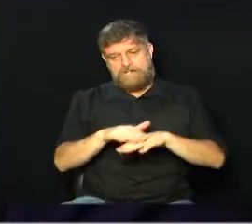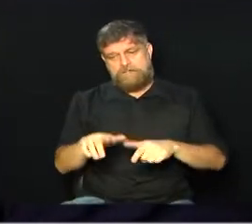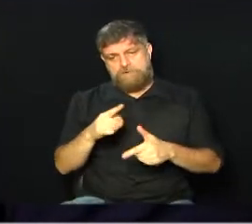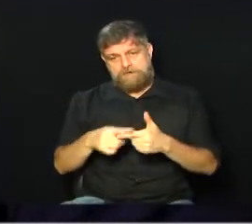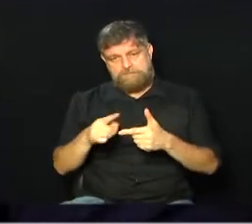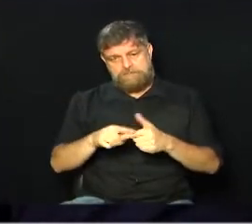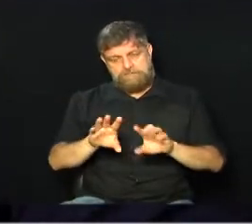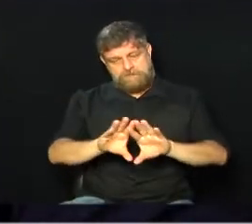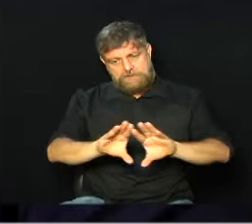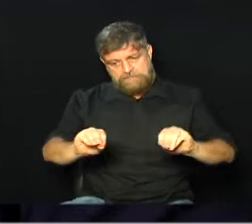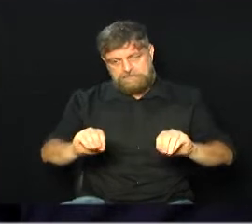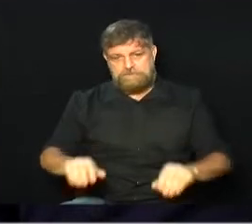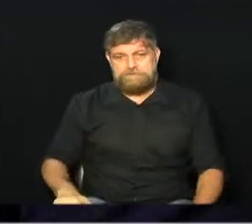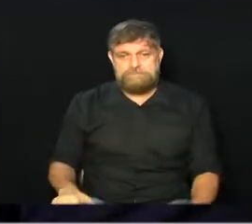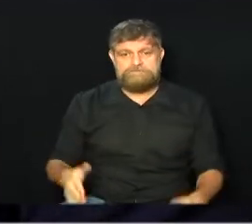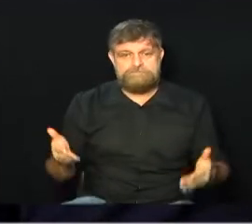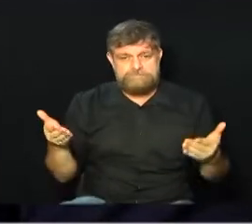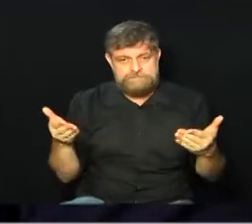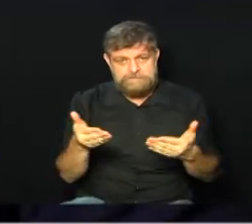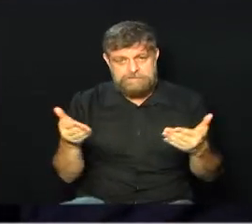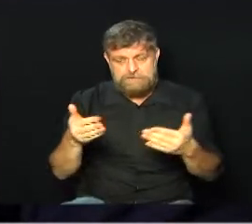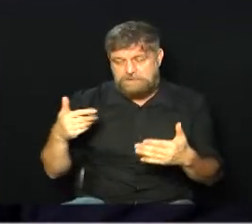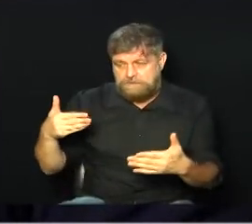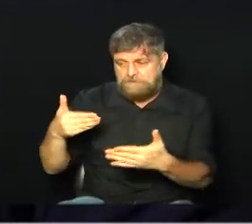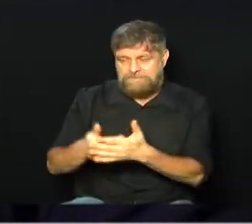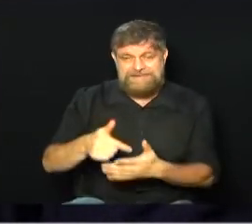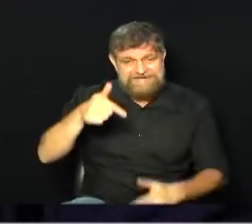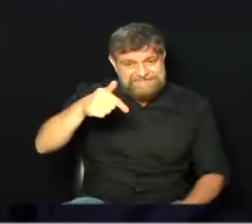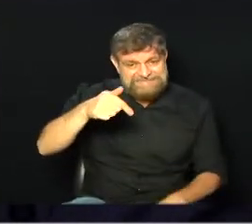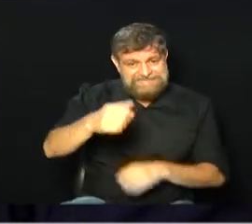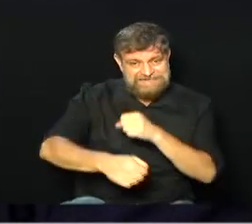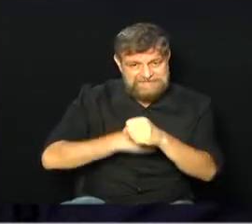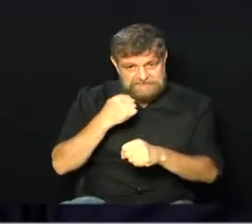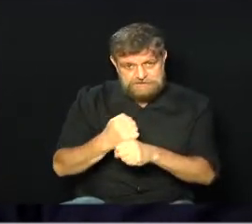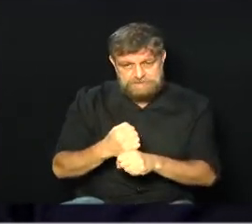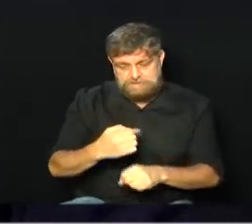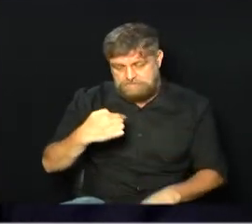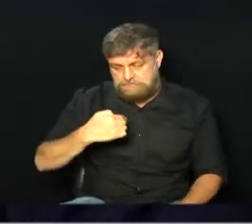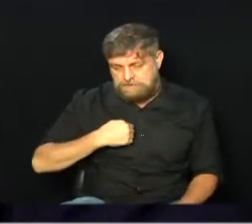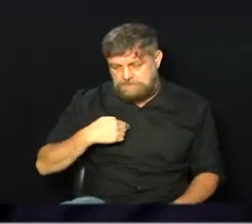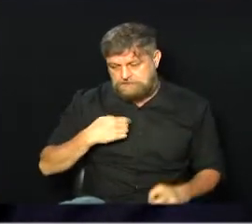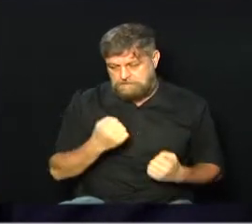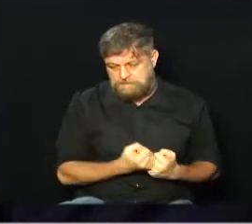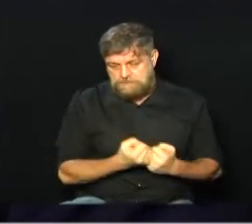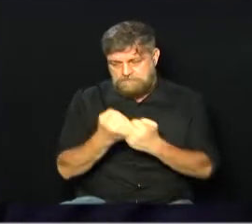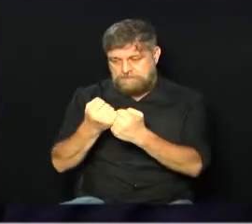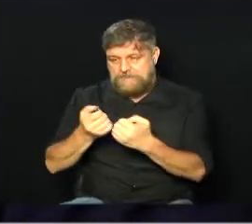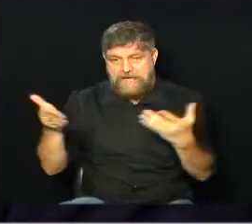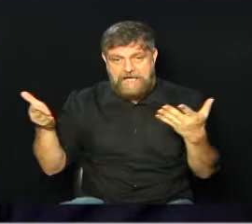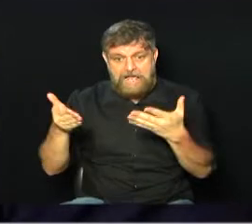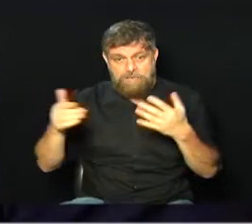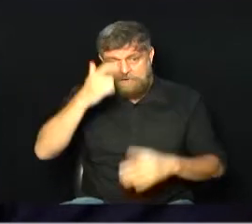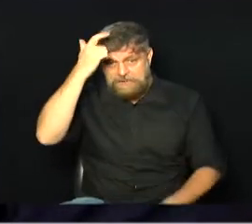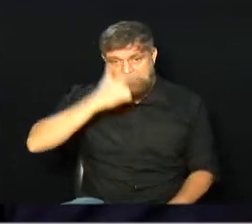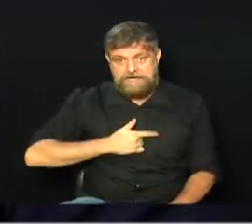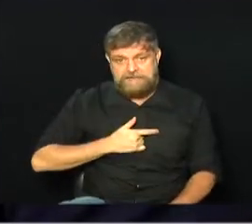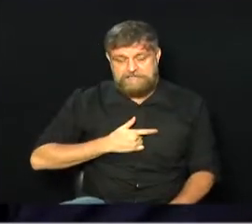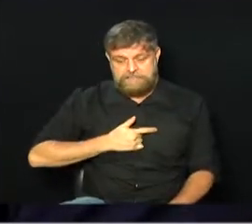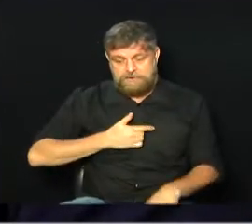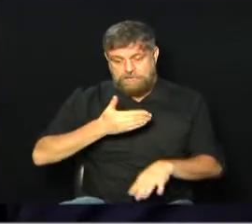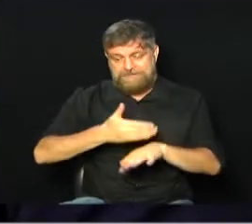coisa que ter agora, nos 7 anos que eu tive, 6 anos como auxiliar e esse ano como treinador na